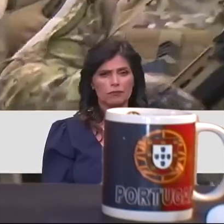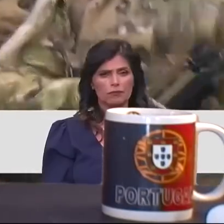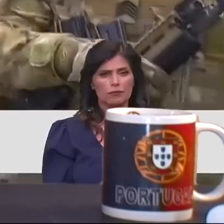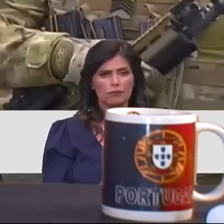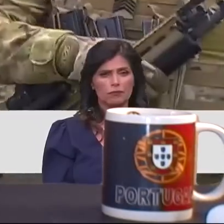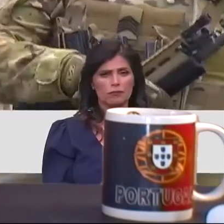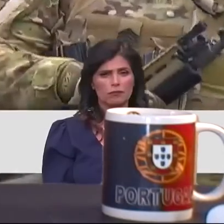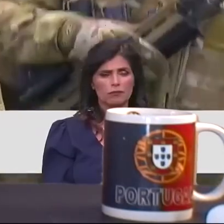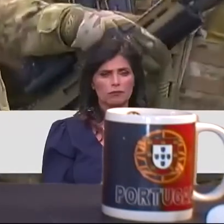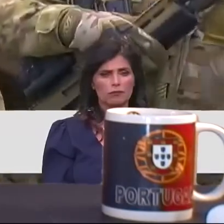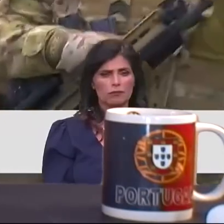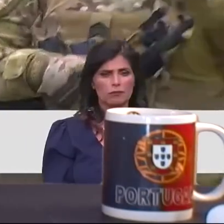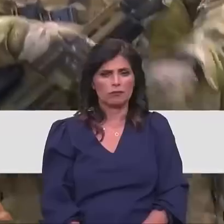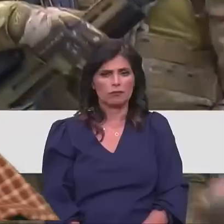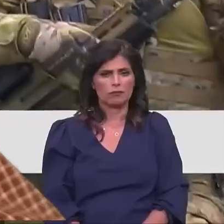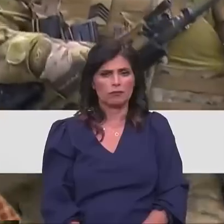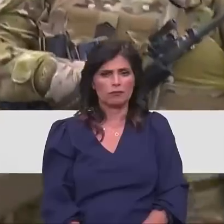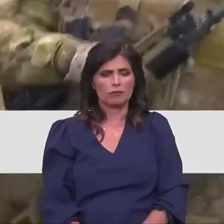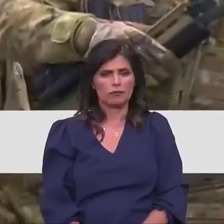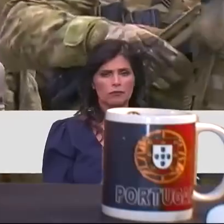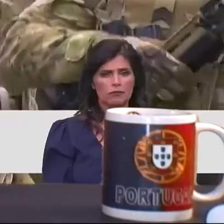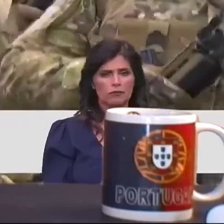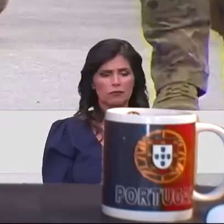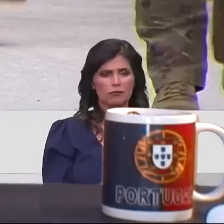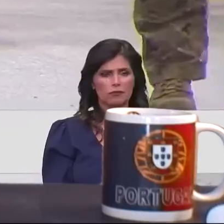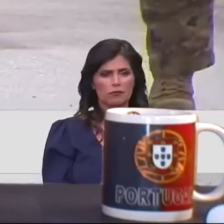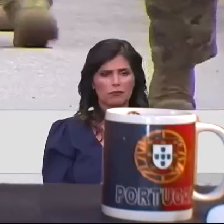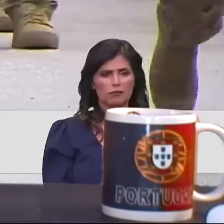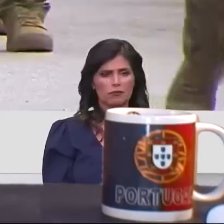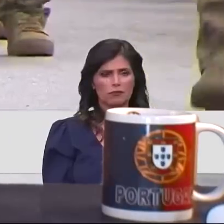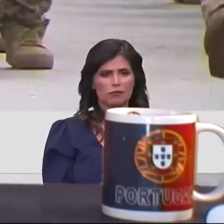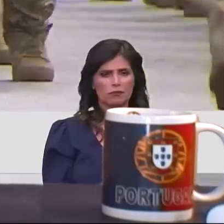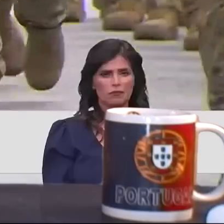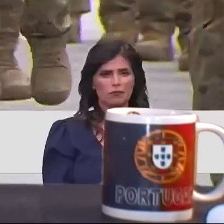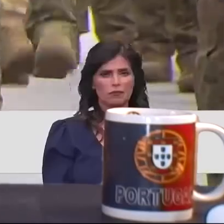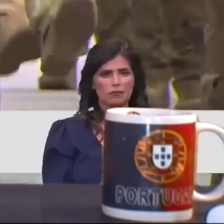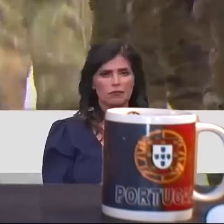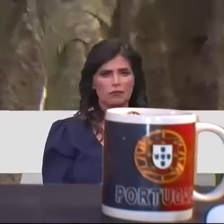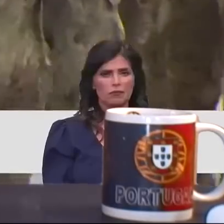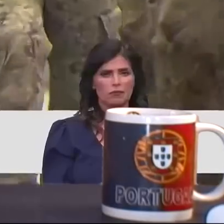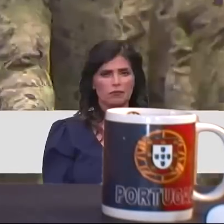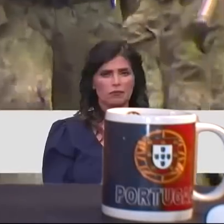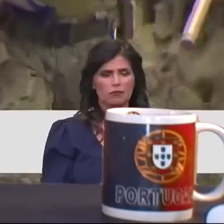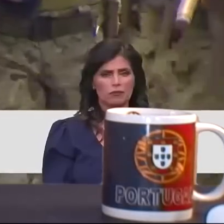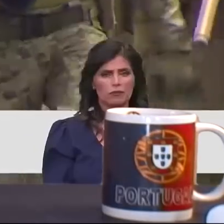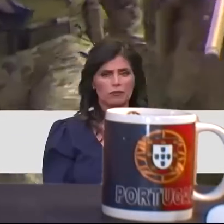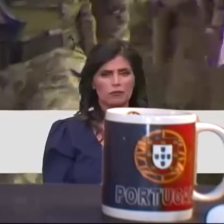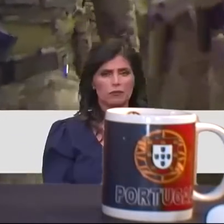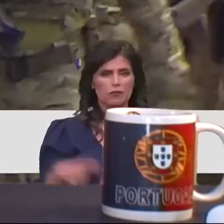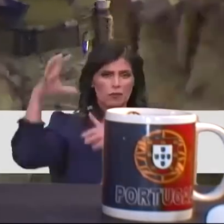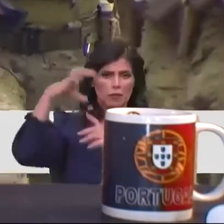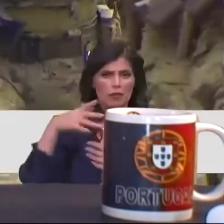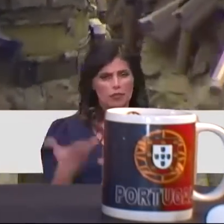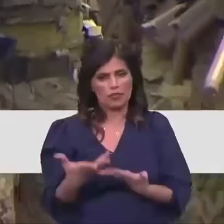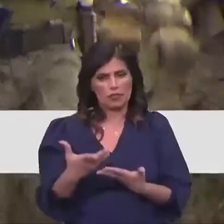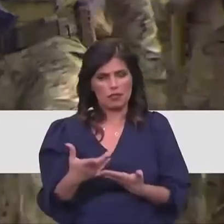por ir todos urinar ou Tejo afogava-nos em Lisboa e olha em que apesar das 40 e tal barragens acho que era